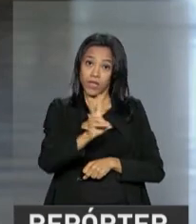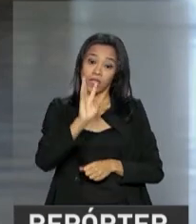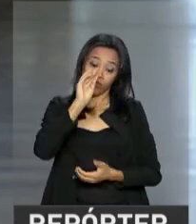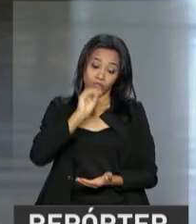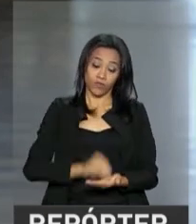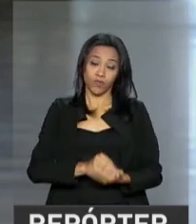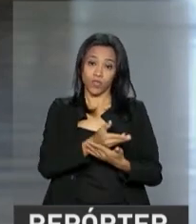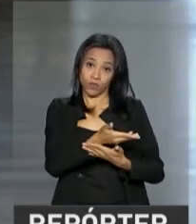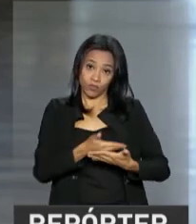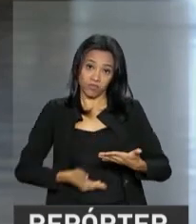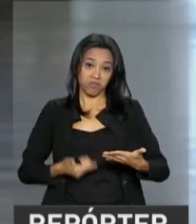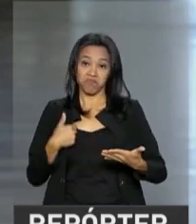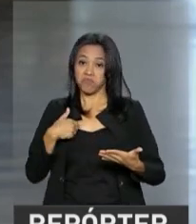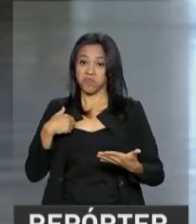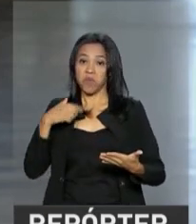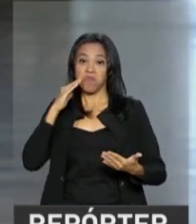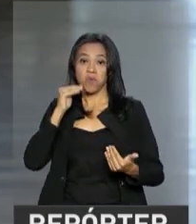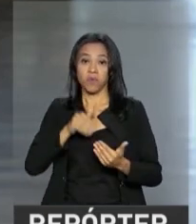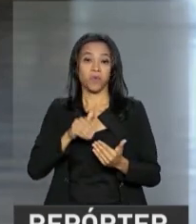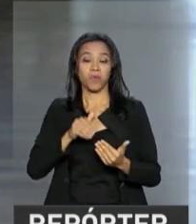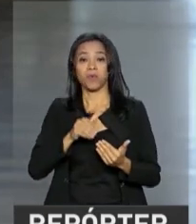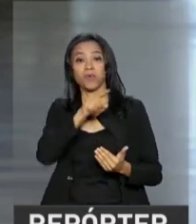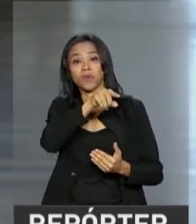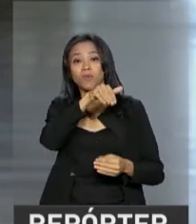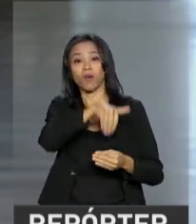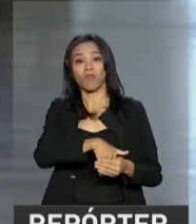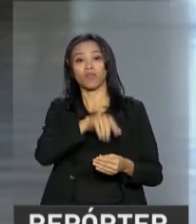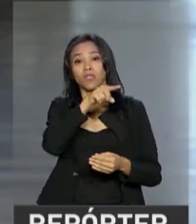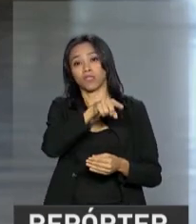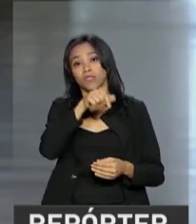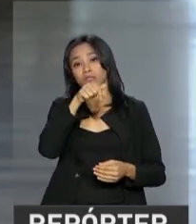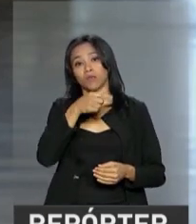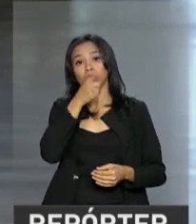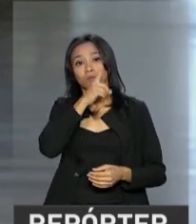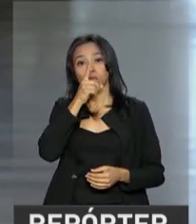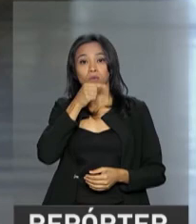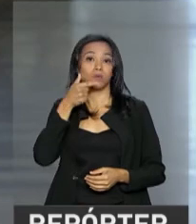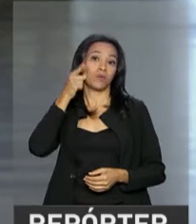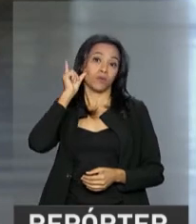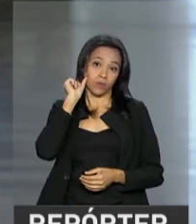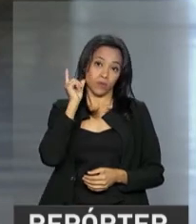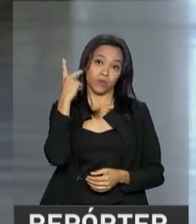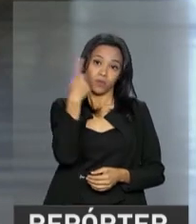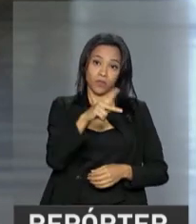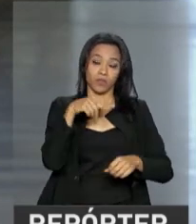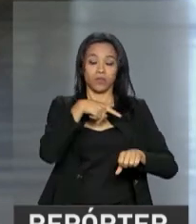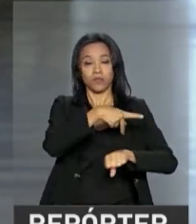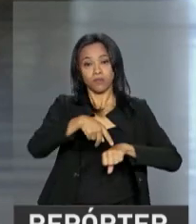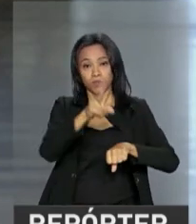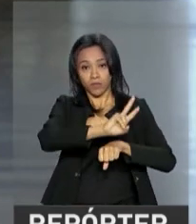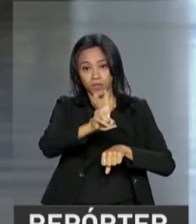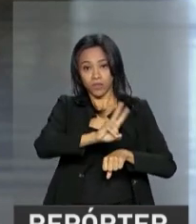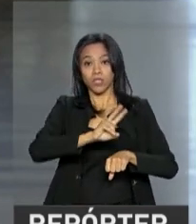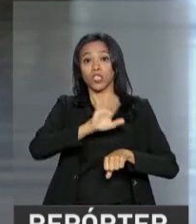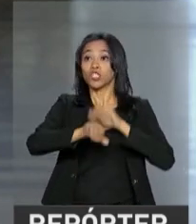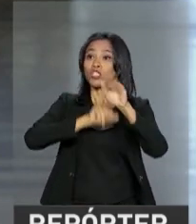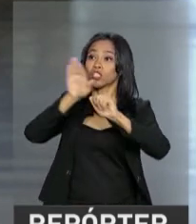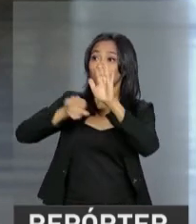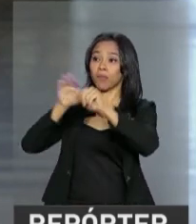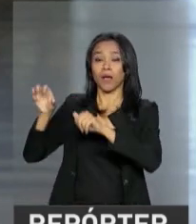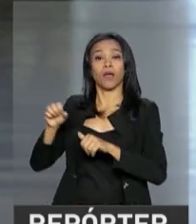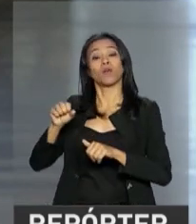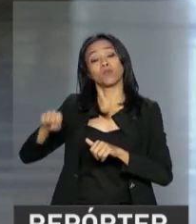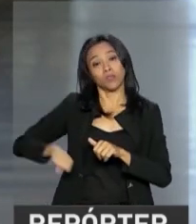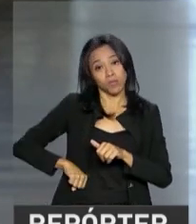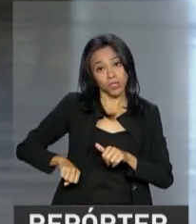não reconhecer o resultado, a legitimidade das eleições deste domingo. Os países decidiram convocar os embaixadores em